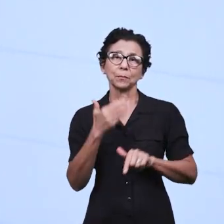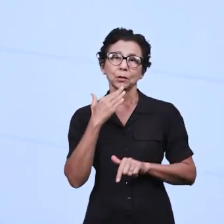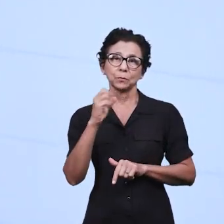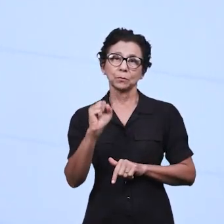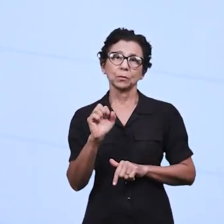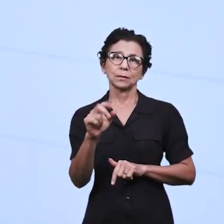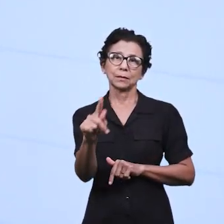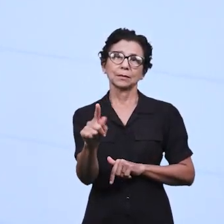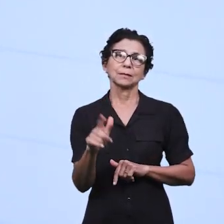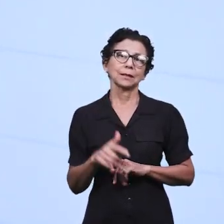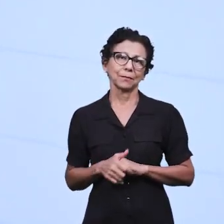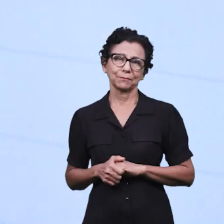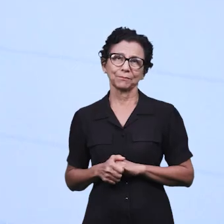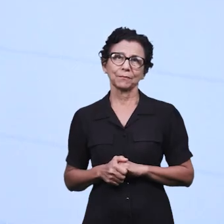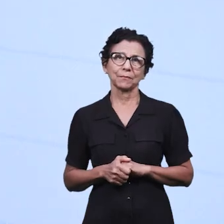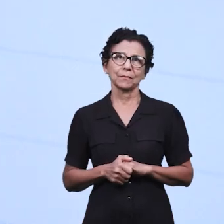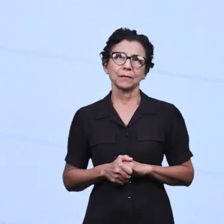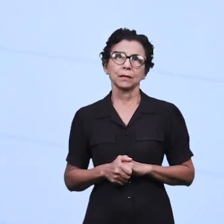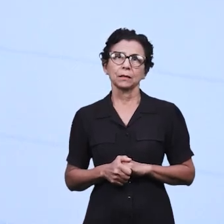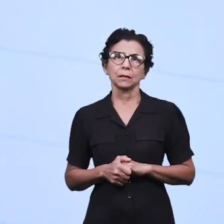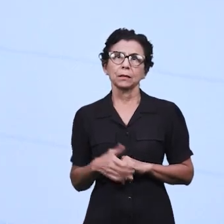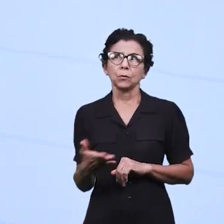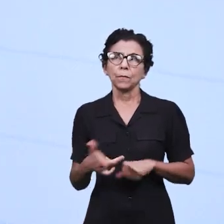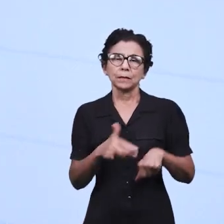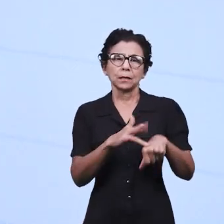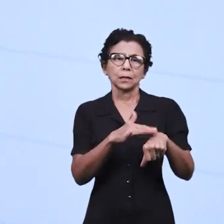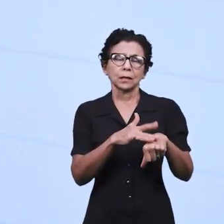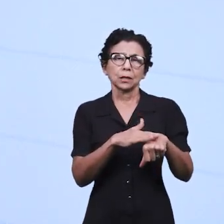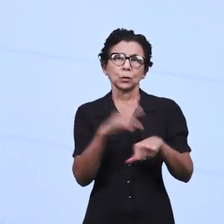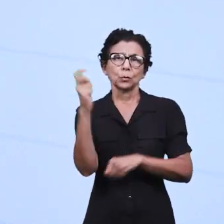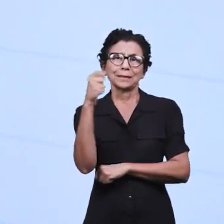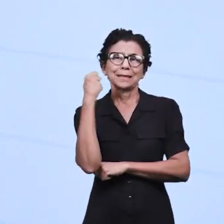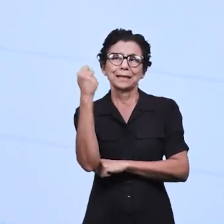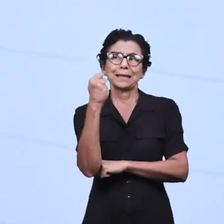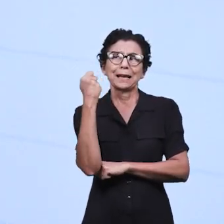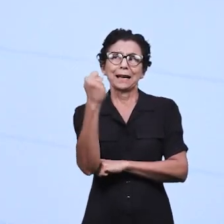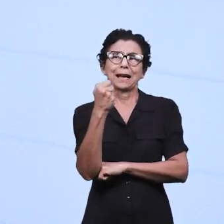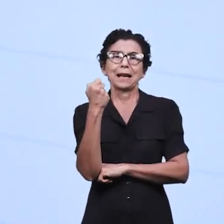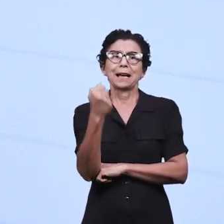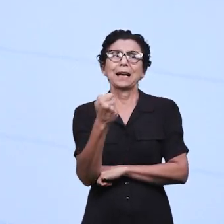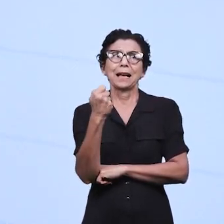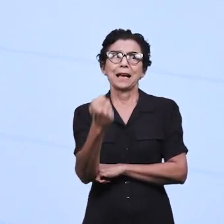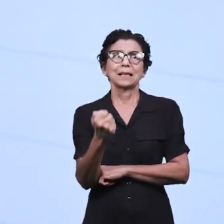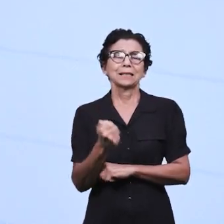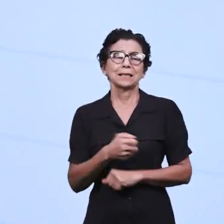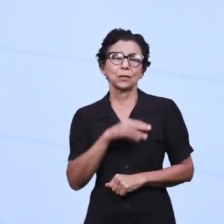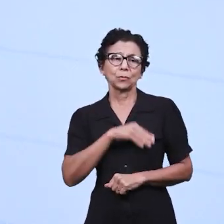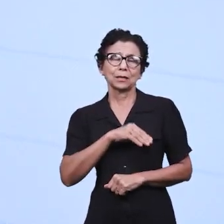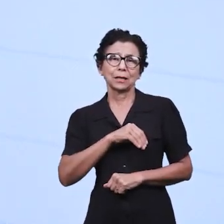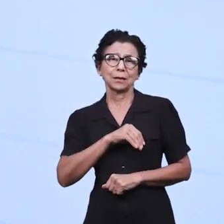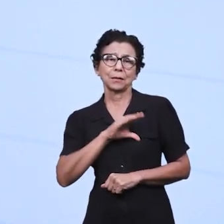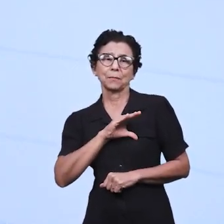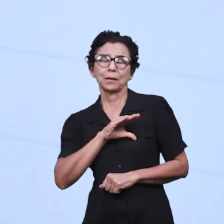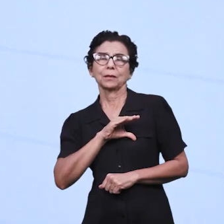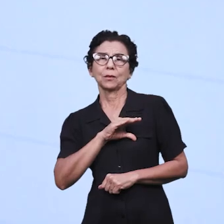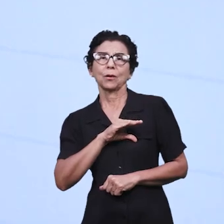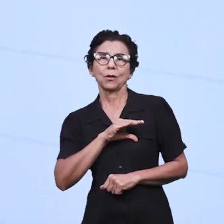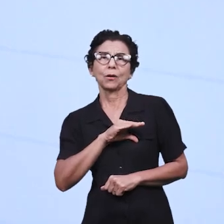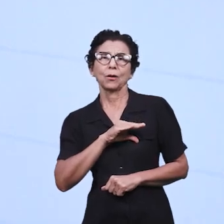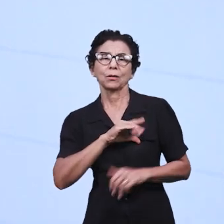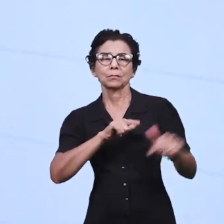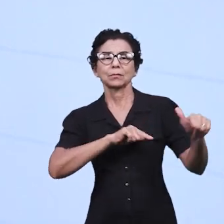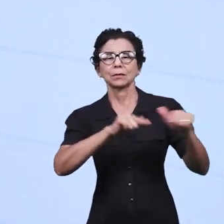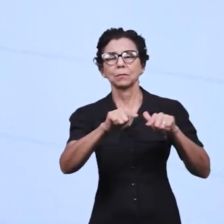direito, porque, de repente, você está com doença grave e como precisa manter, de repente, a casa, o orçamento, precisa manter o lar, de repente,